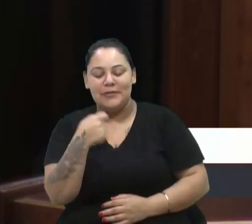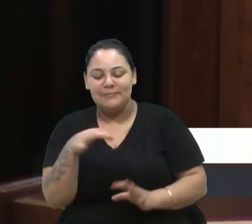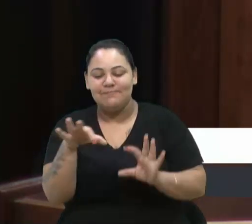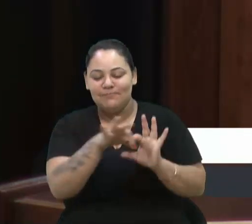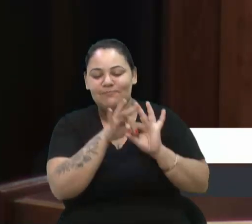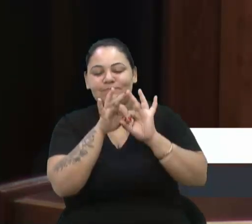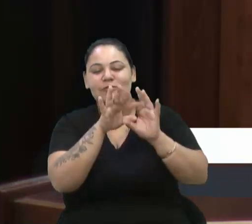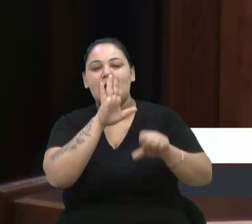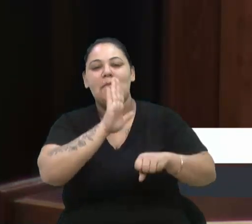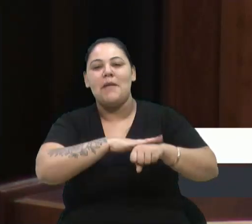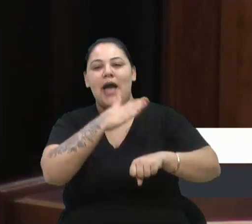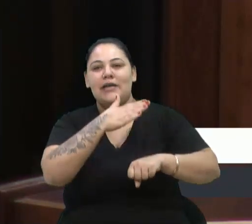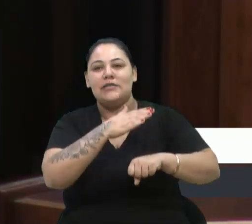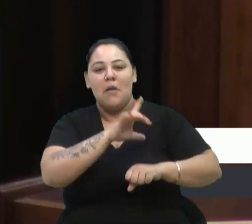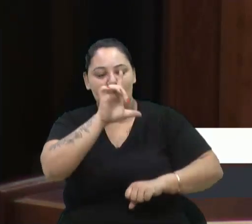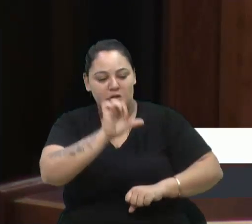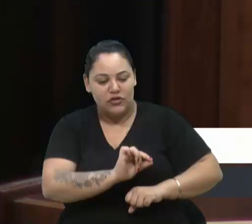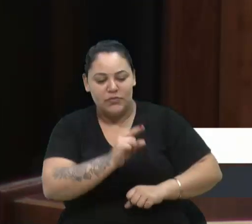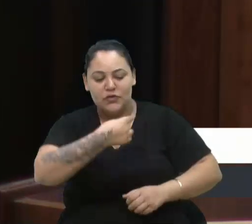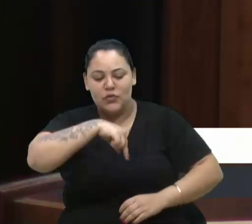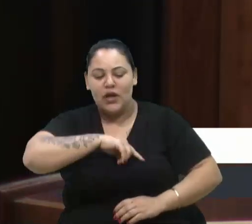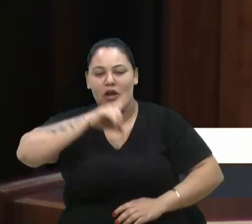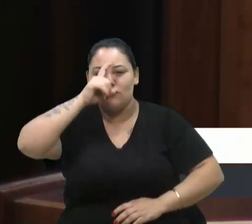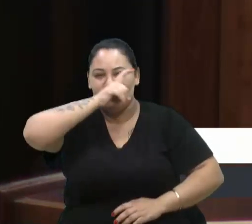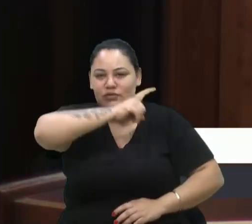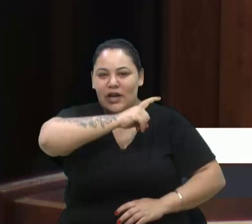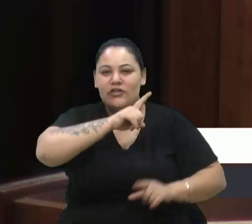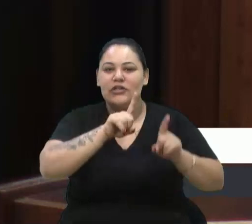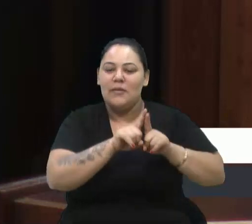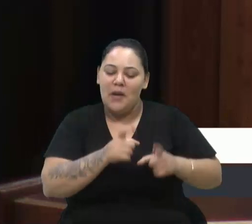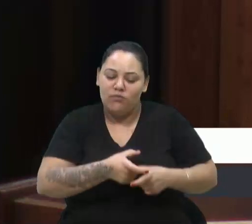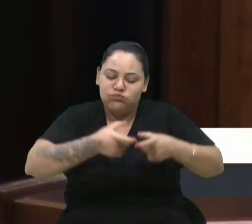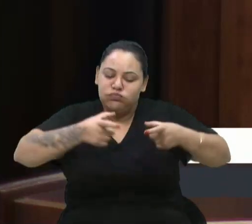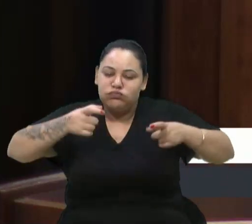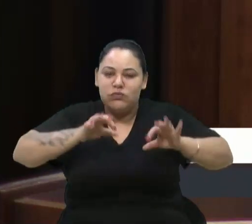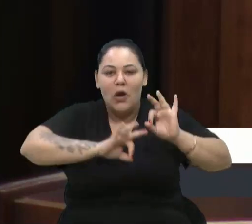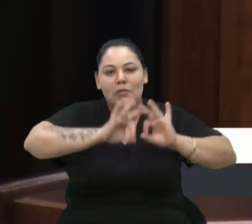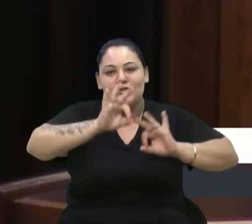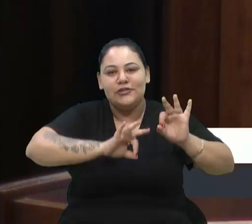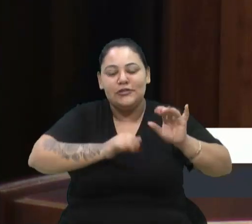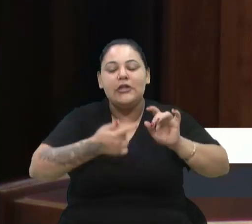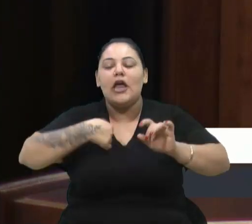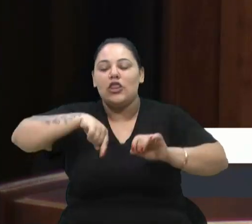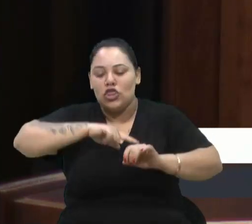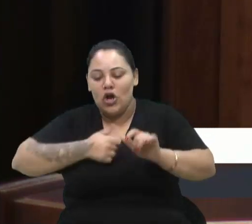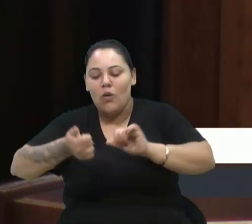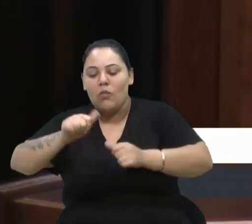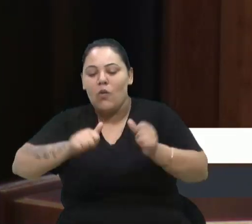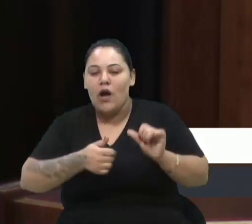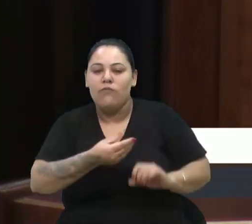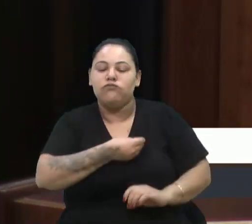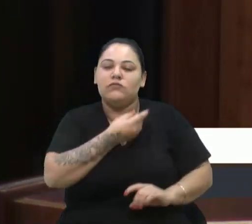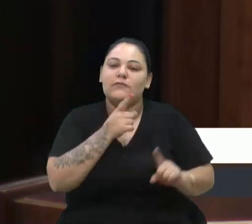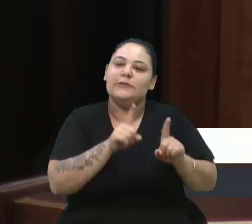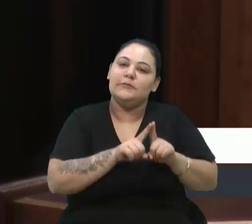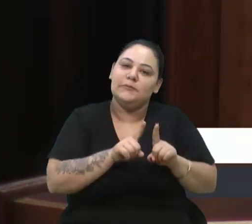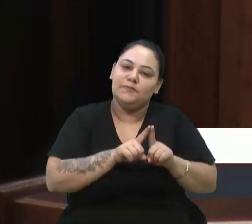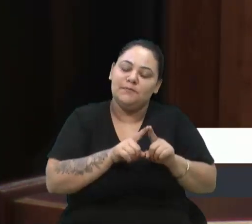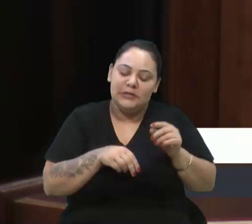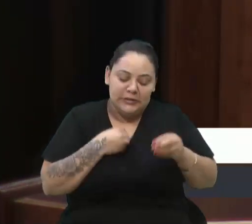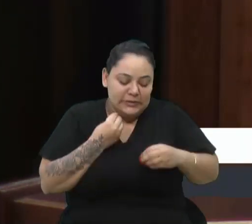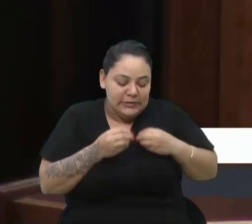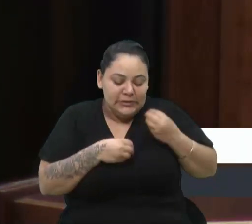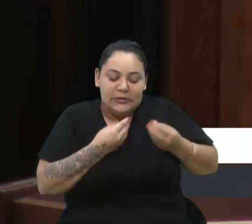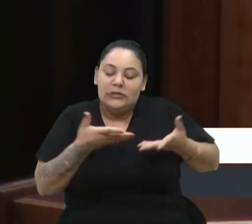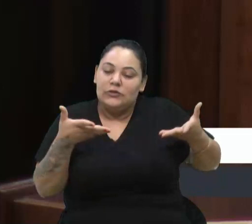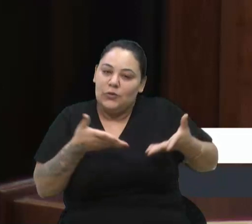tanto para diminuir as nossas dificuldades quanto ampliar projetos e a nossa qualidade de vida na colônia sinto hoje